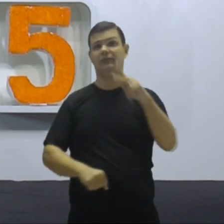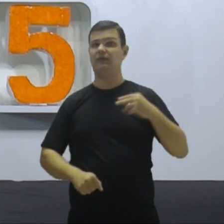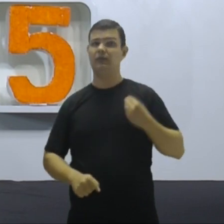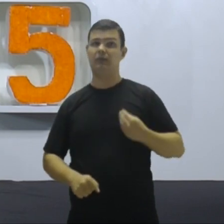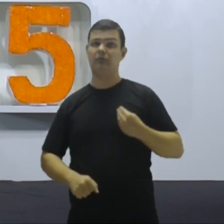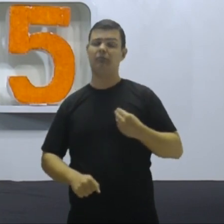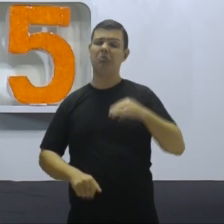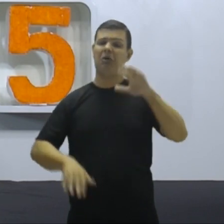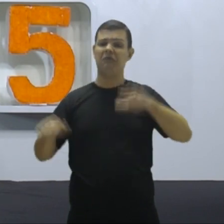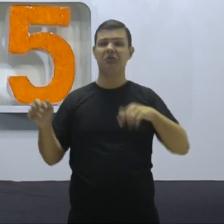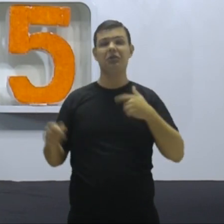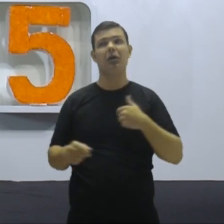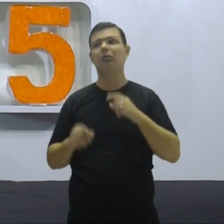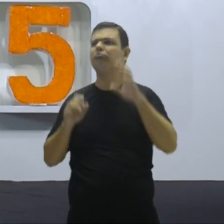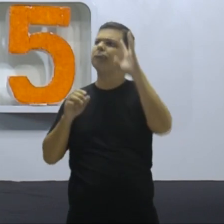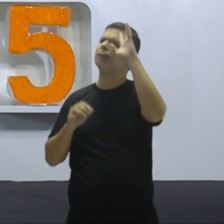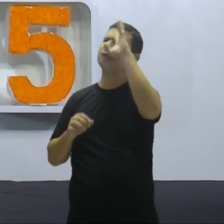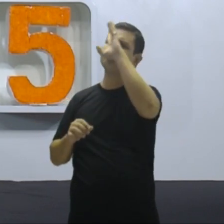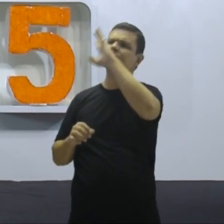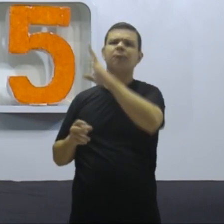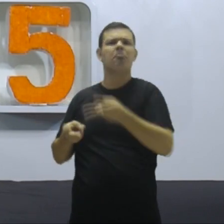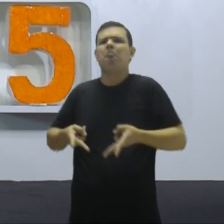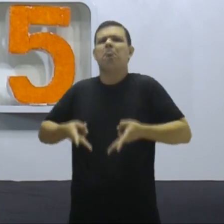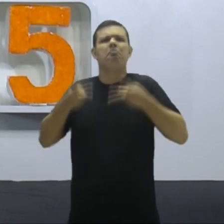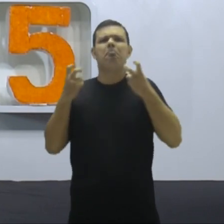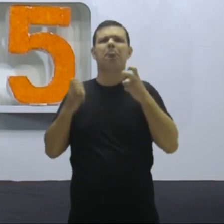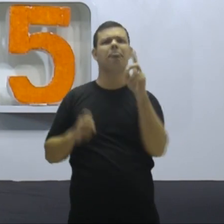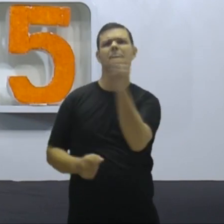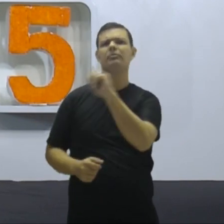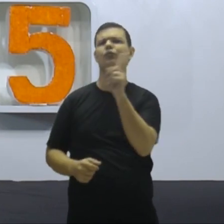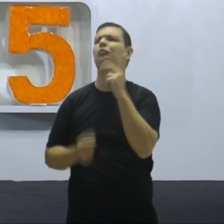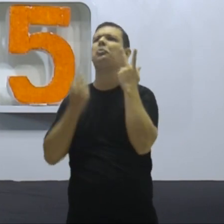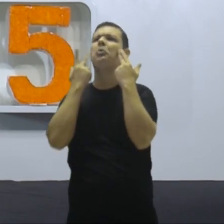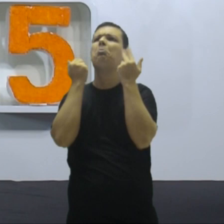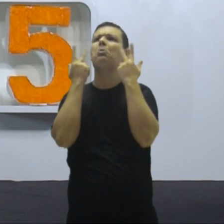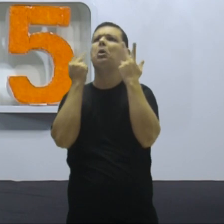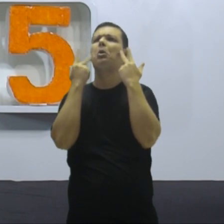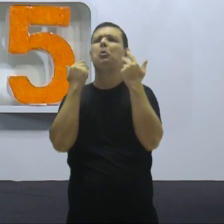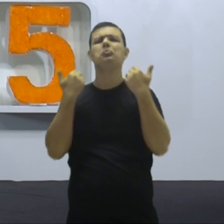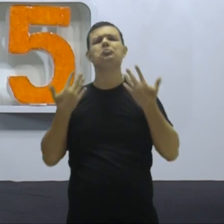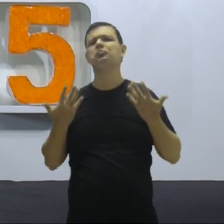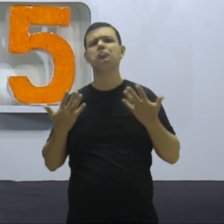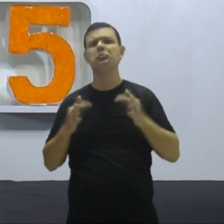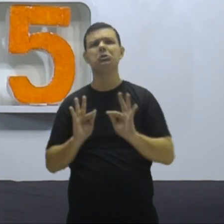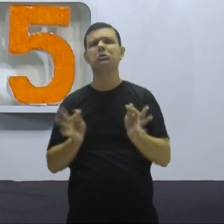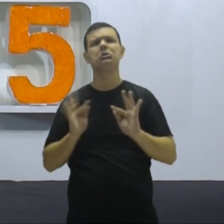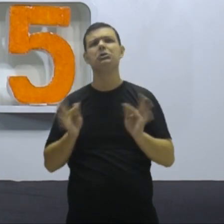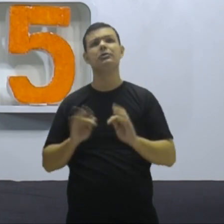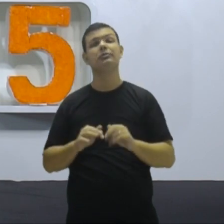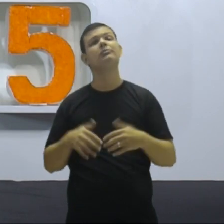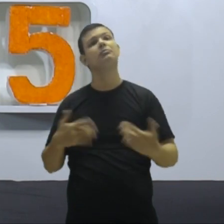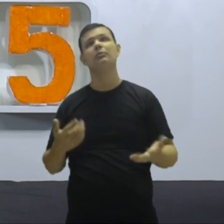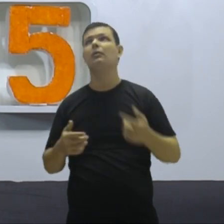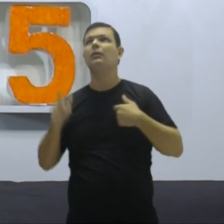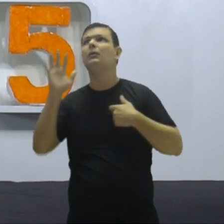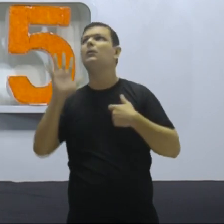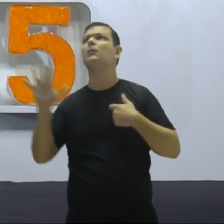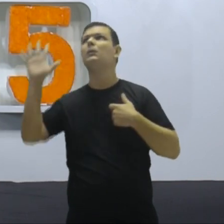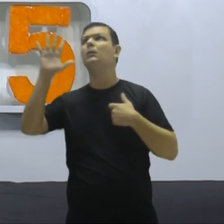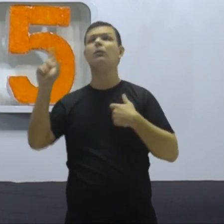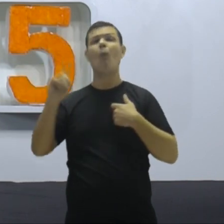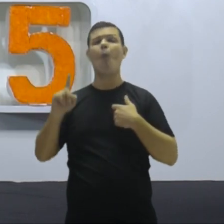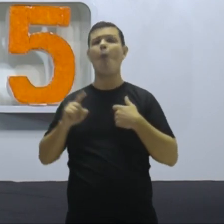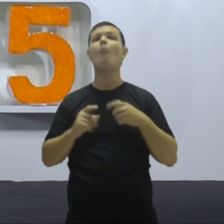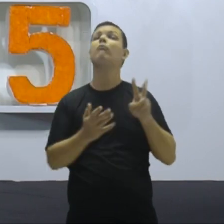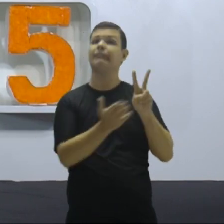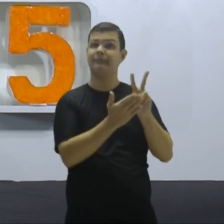vezes são coisas que passam despercebidas. Ah, professor, uma coisa normal, comum para mim, mas nunca tinha imaginado que isso eram hábitos